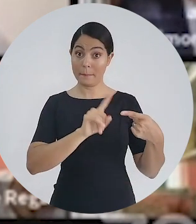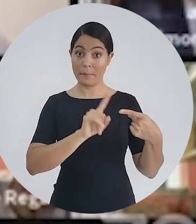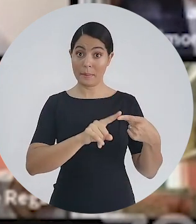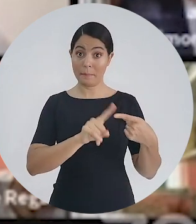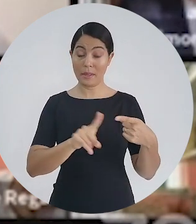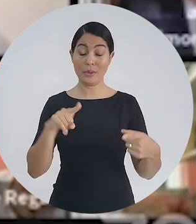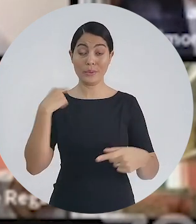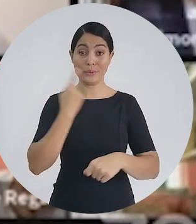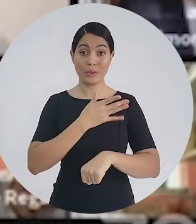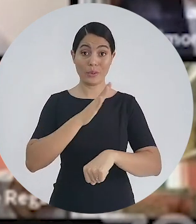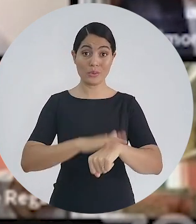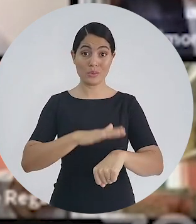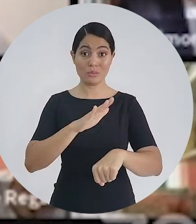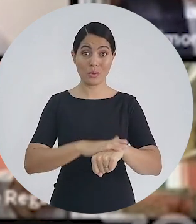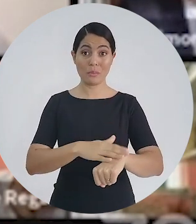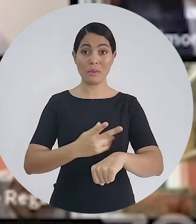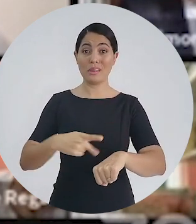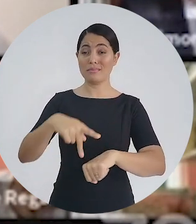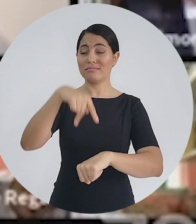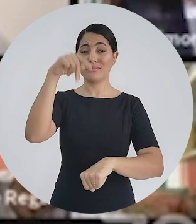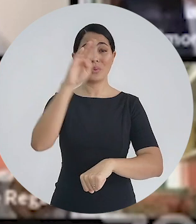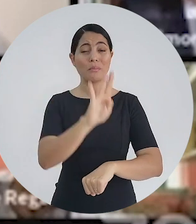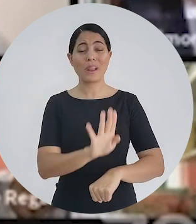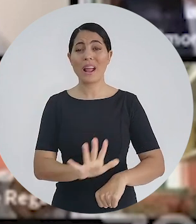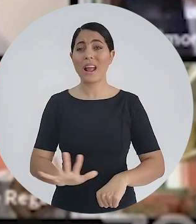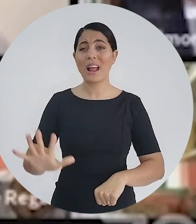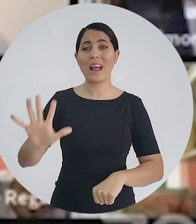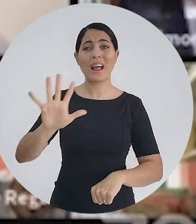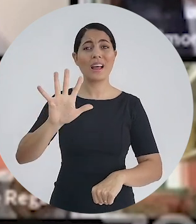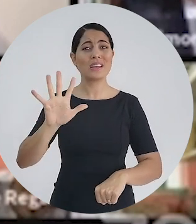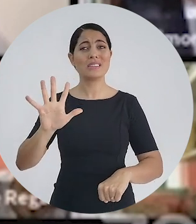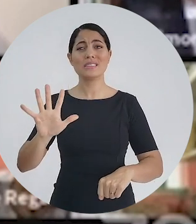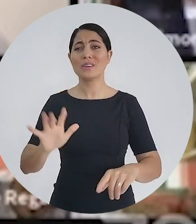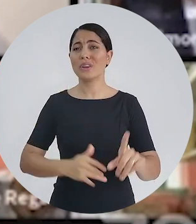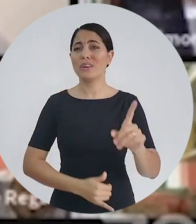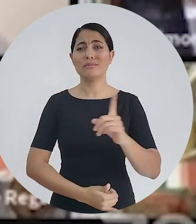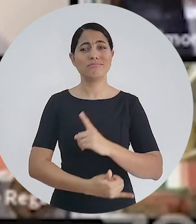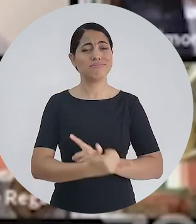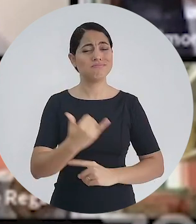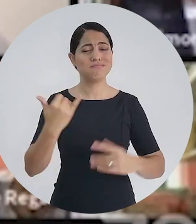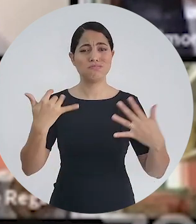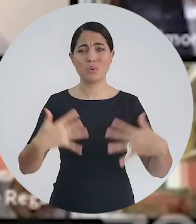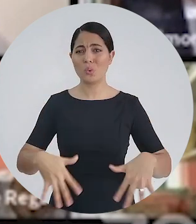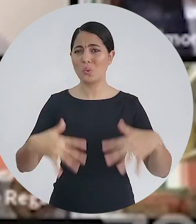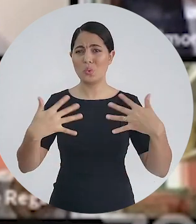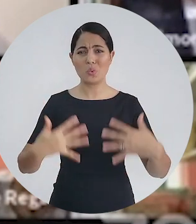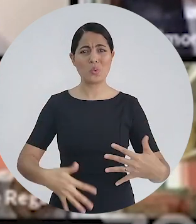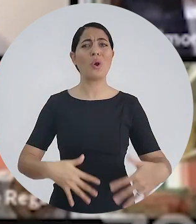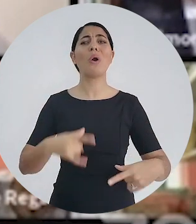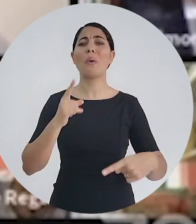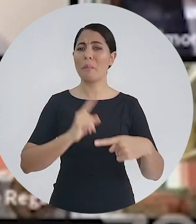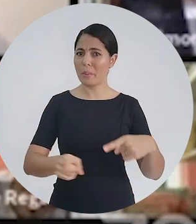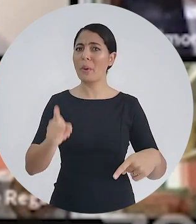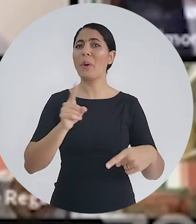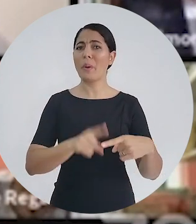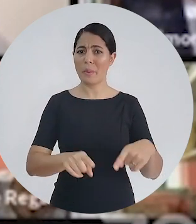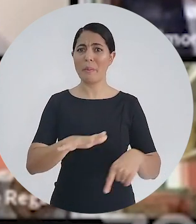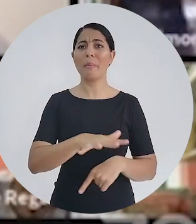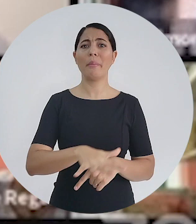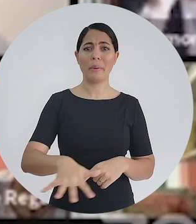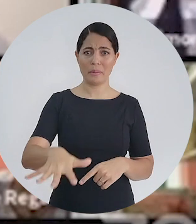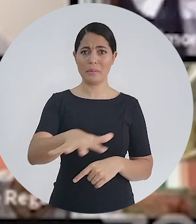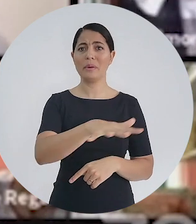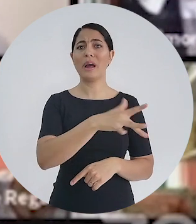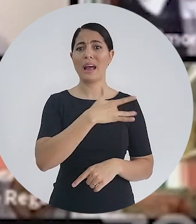em meio a um colapso nacional. Não tem meia palavra. Em meio a um colapso nacional